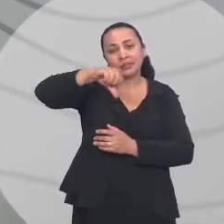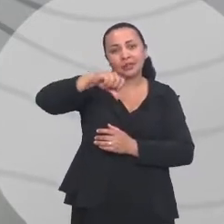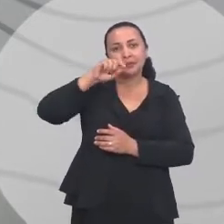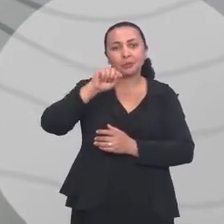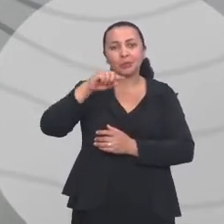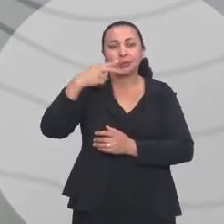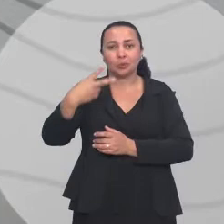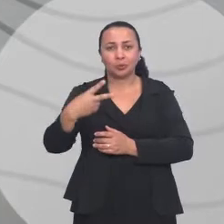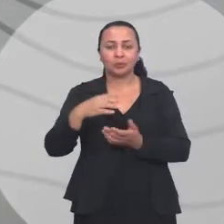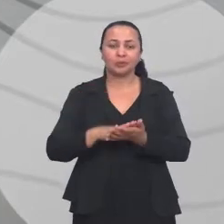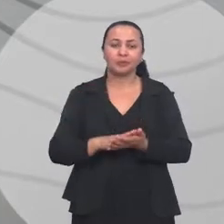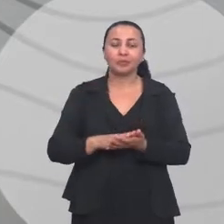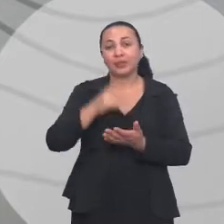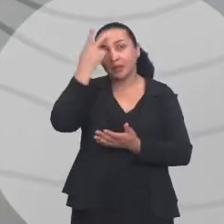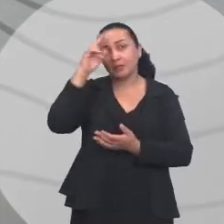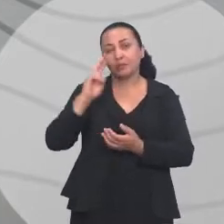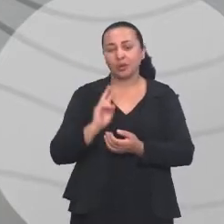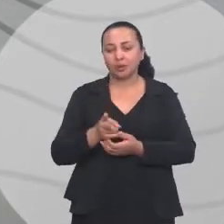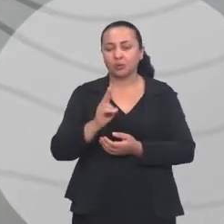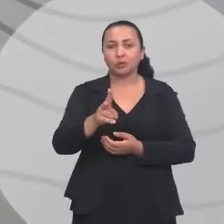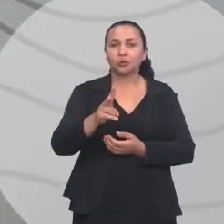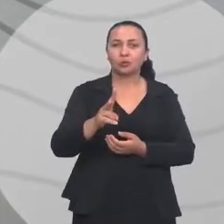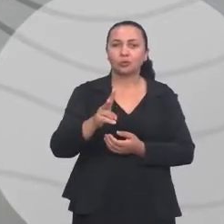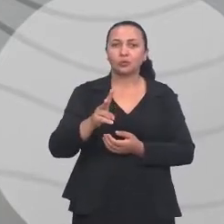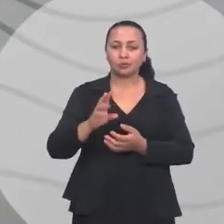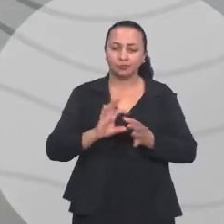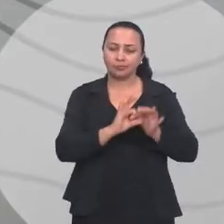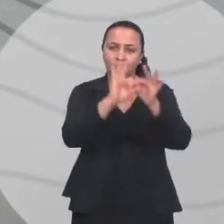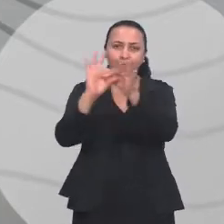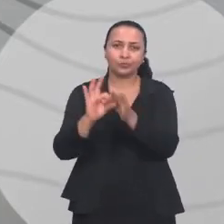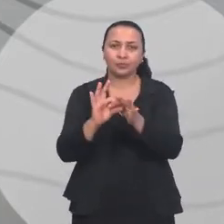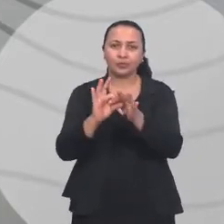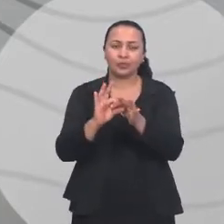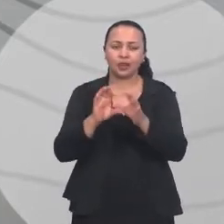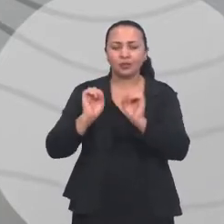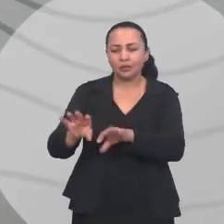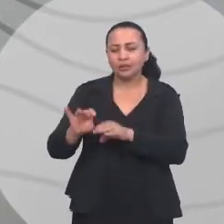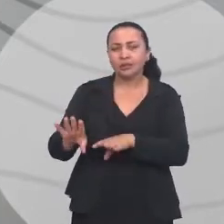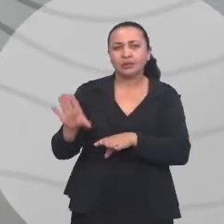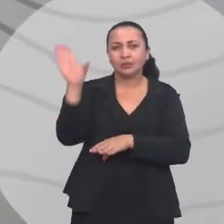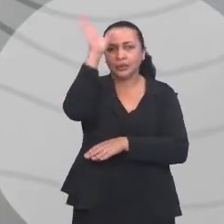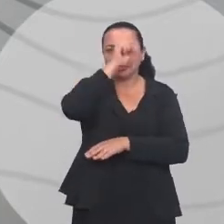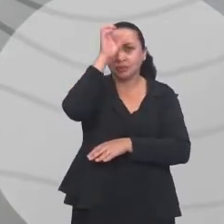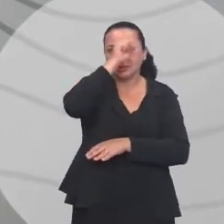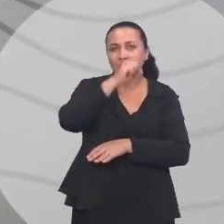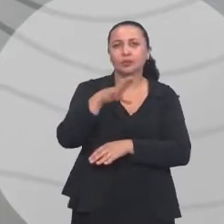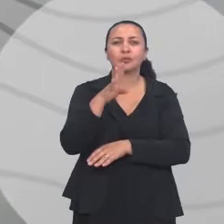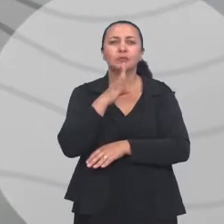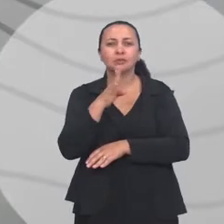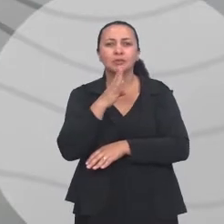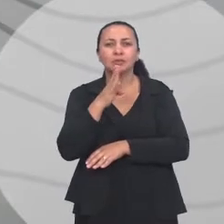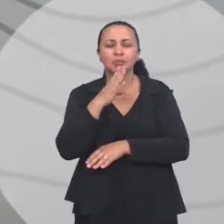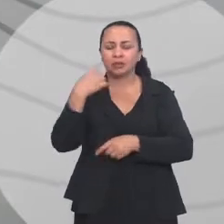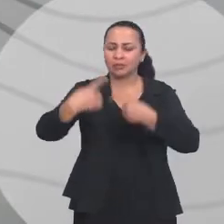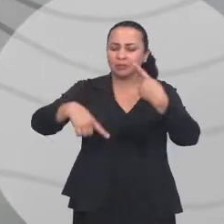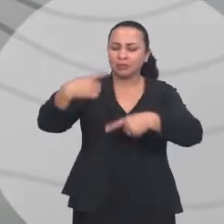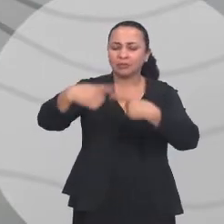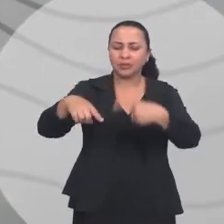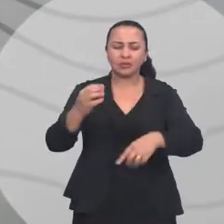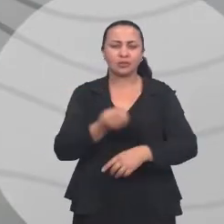é a única forma da gente conseguir manter esses vínculos se vínculo de ensino de aprendizagem de conhecimentos e